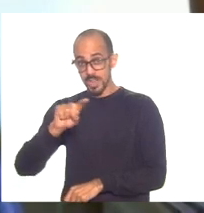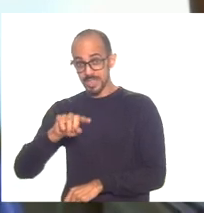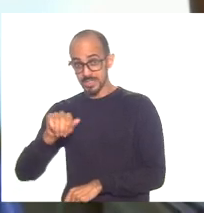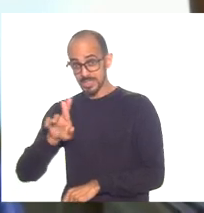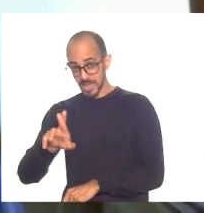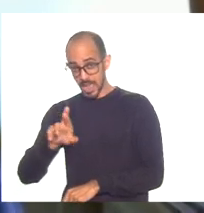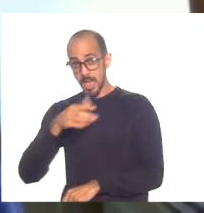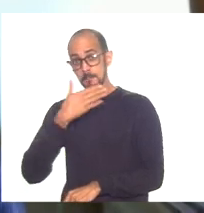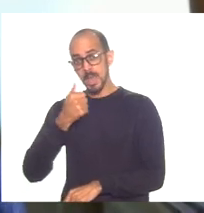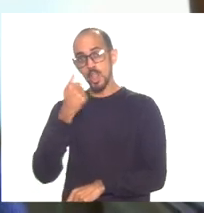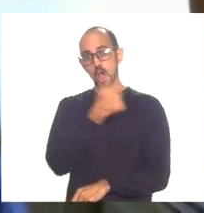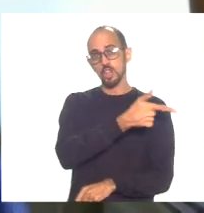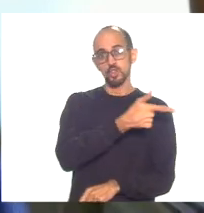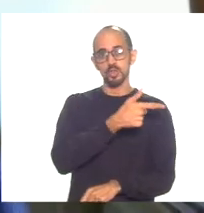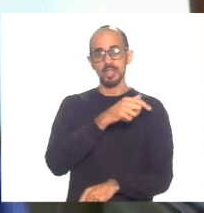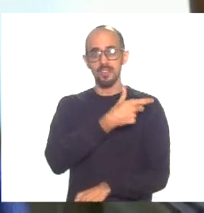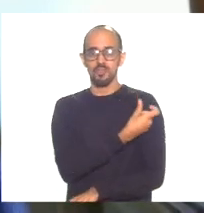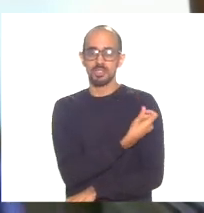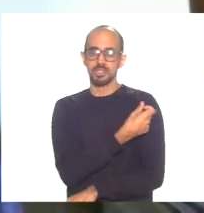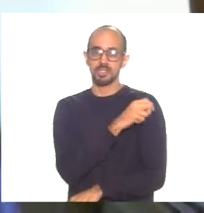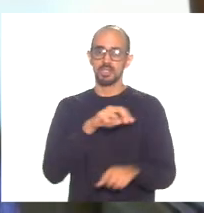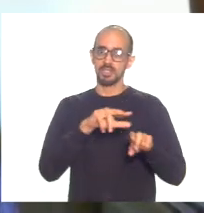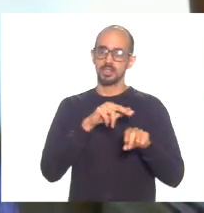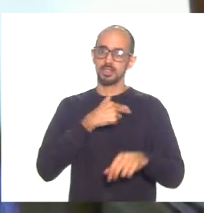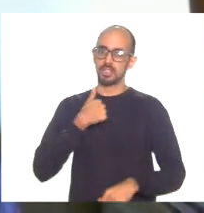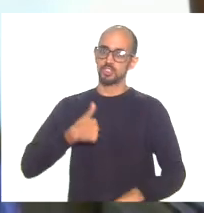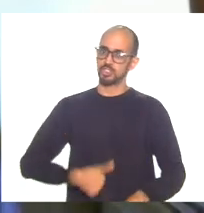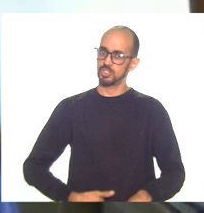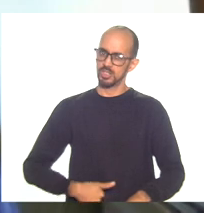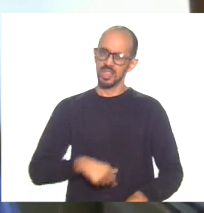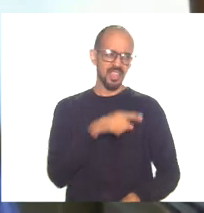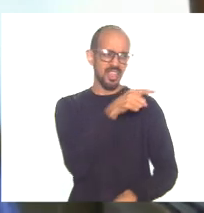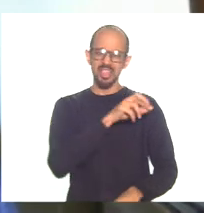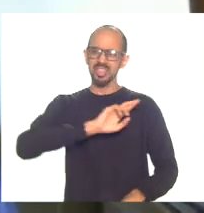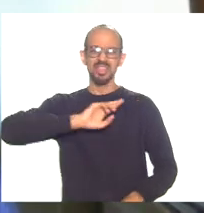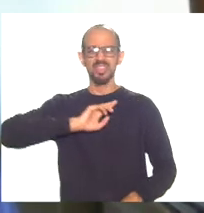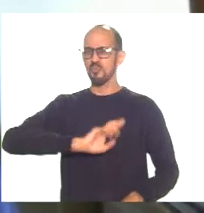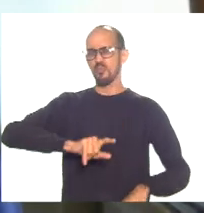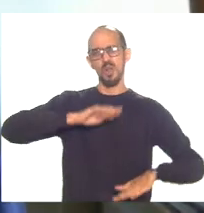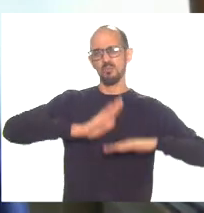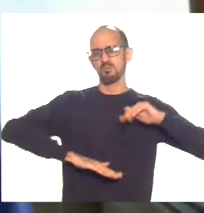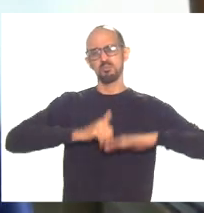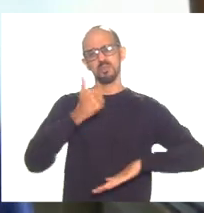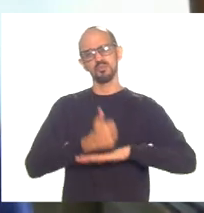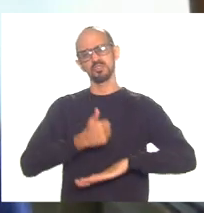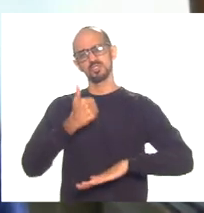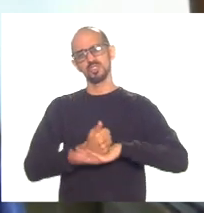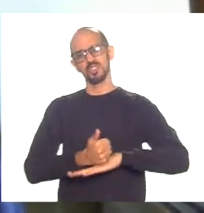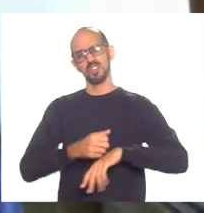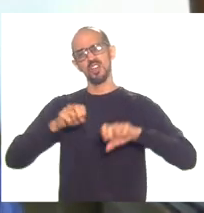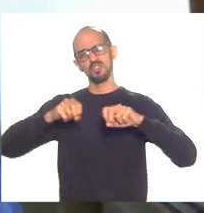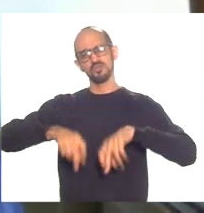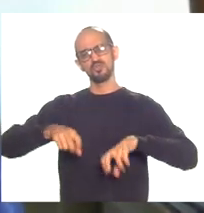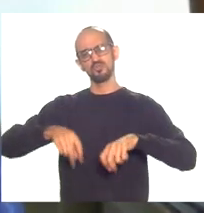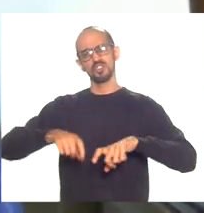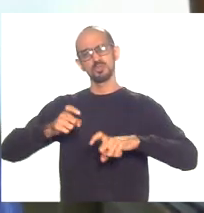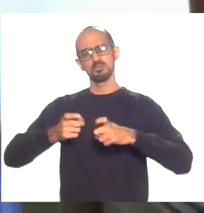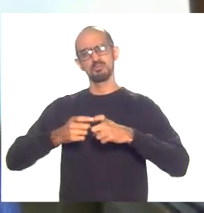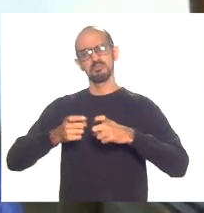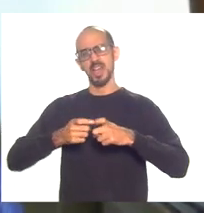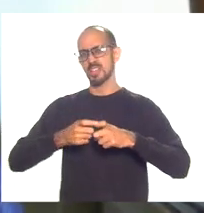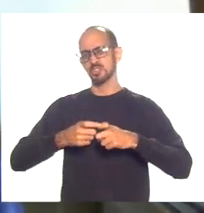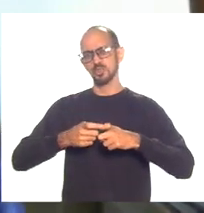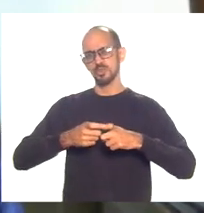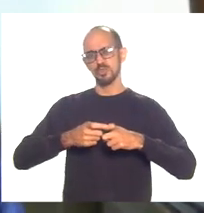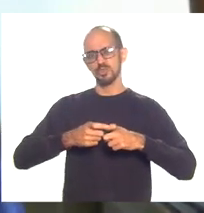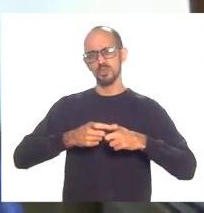melhor do que a chinesa. Não é ele infectologista, não entende nada de vacina. E de